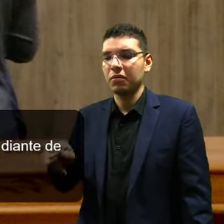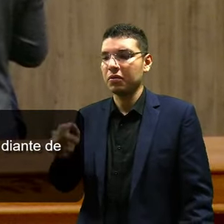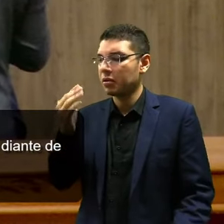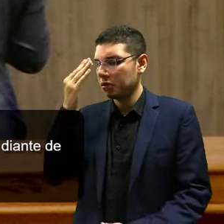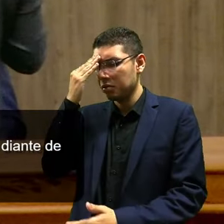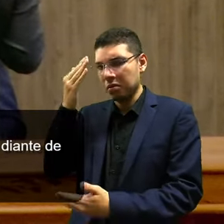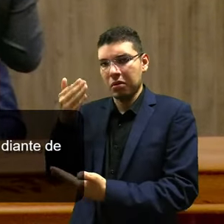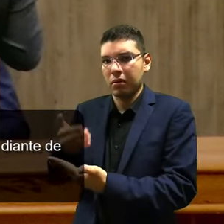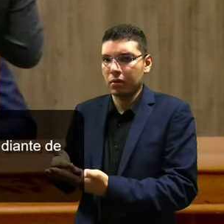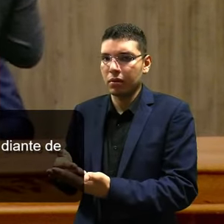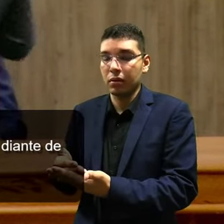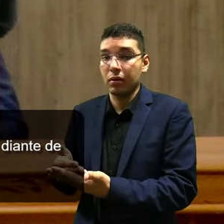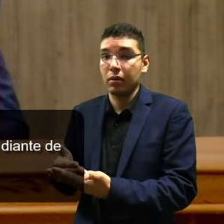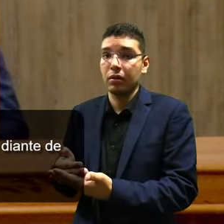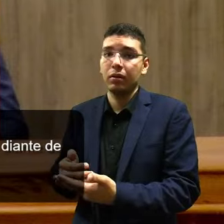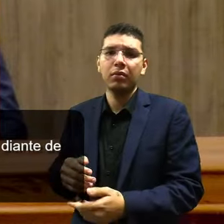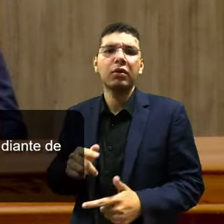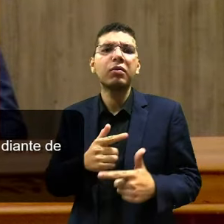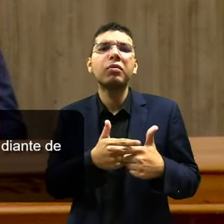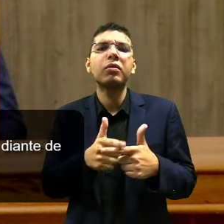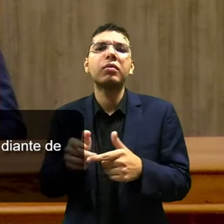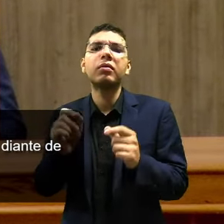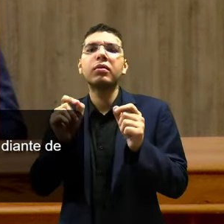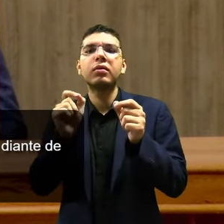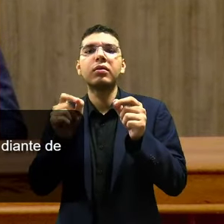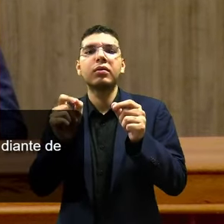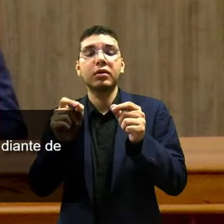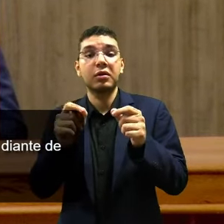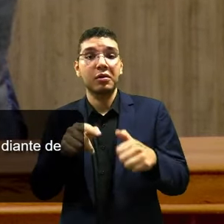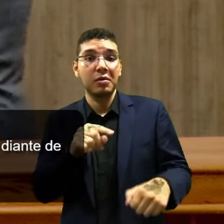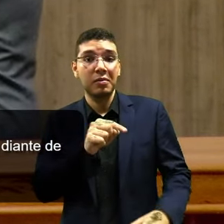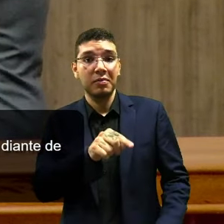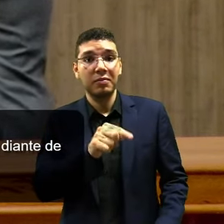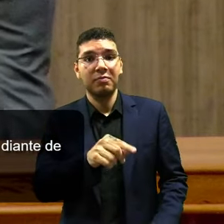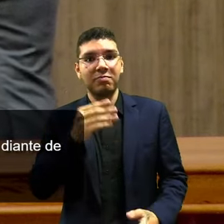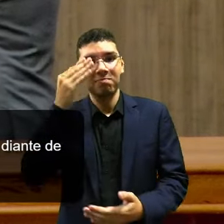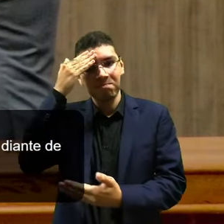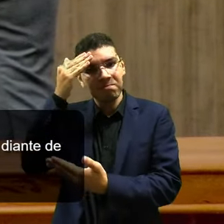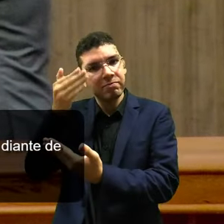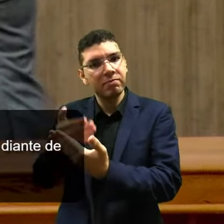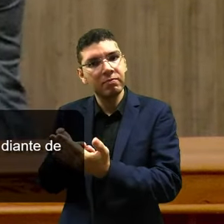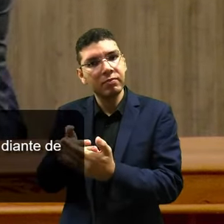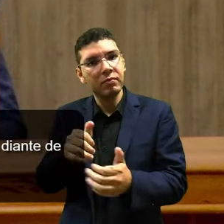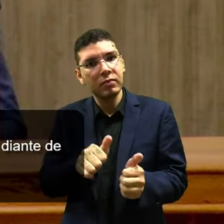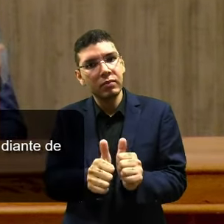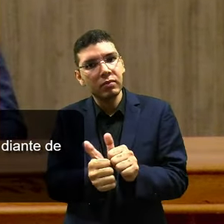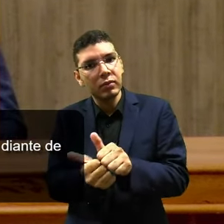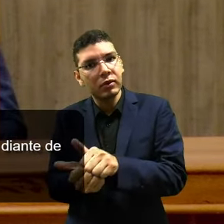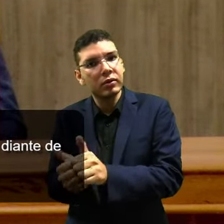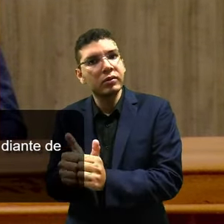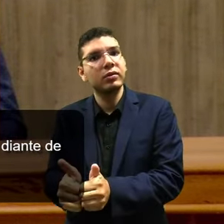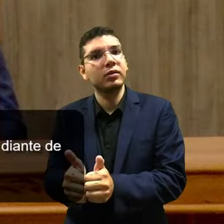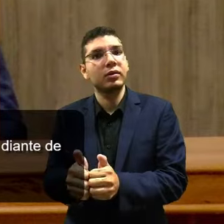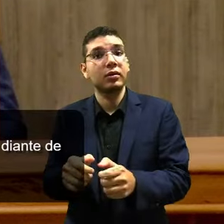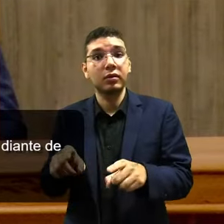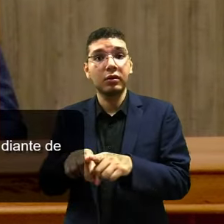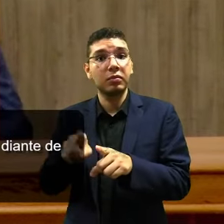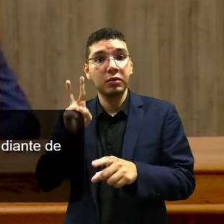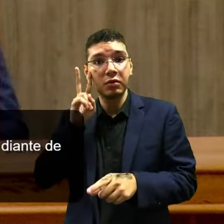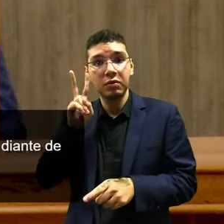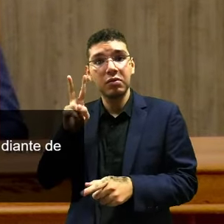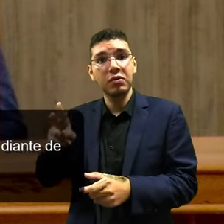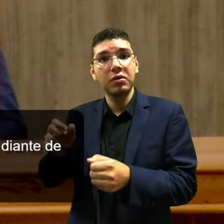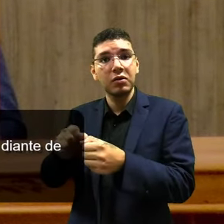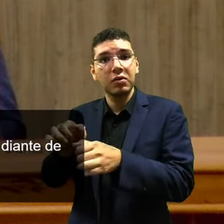não foi batizado foi ele não viu os sinais ele não viu os milagres ele não viu Maravilhas ele não